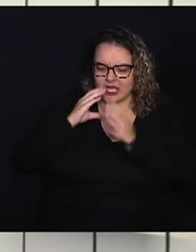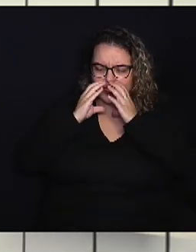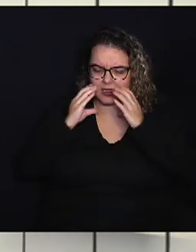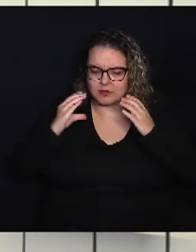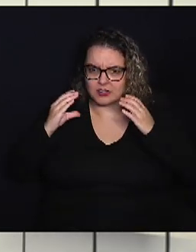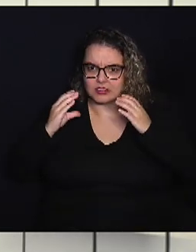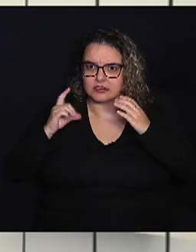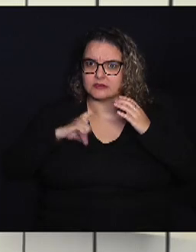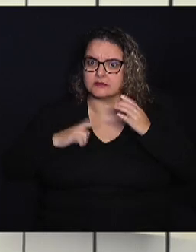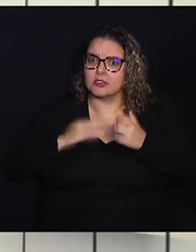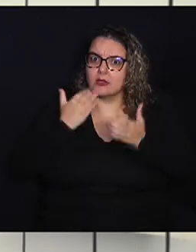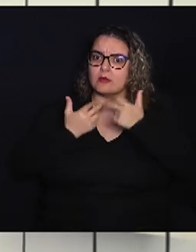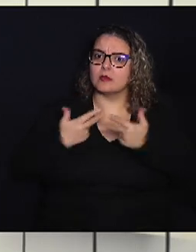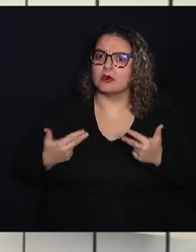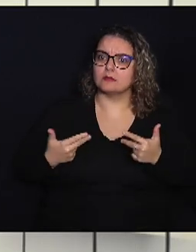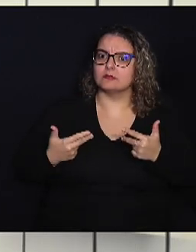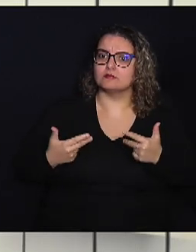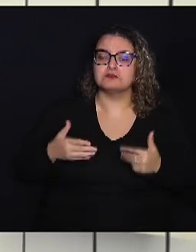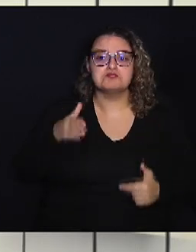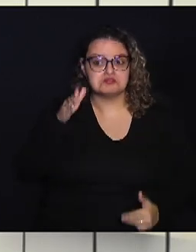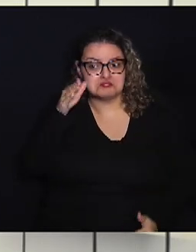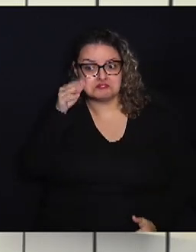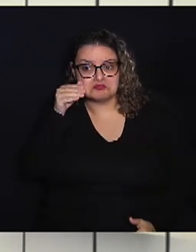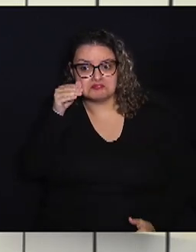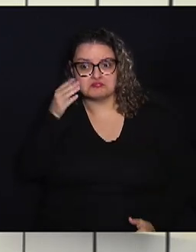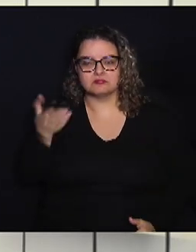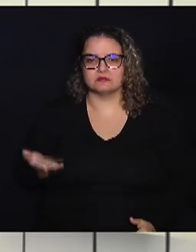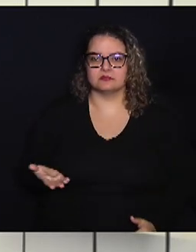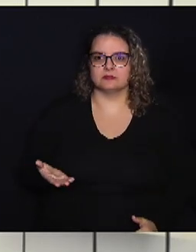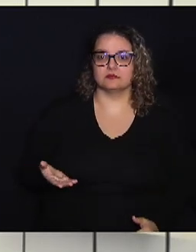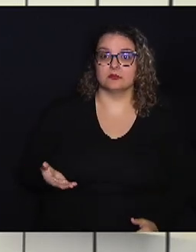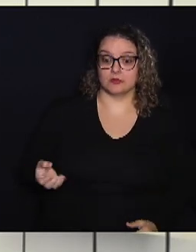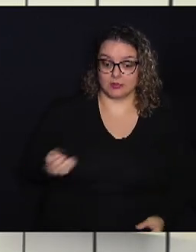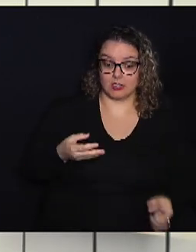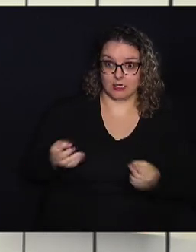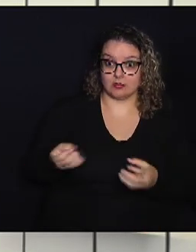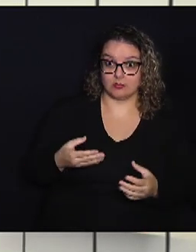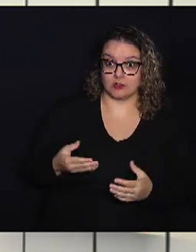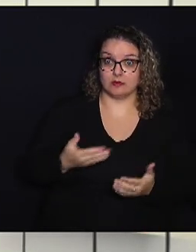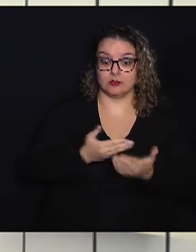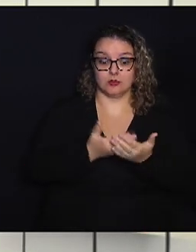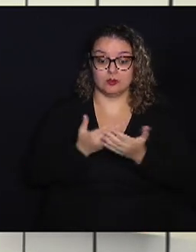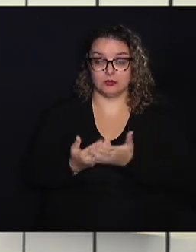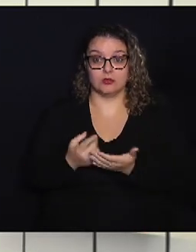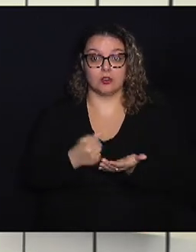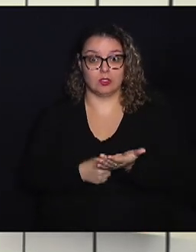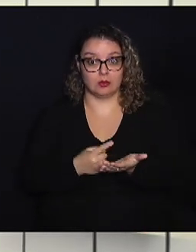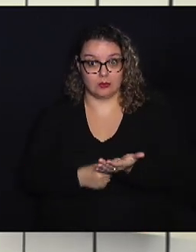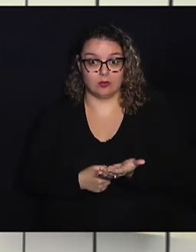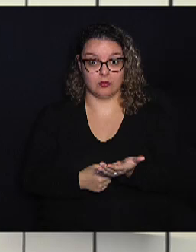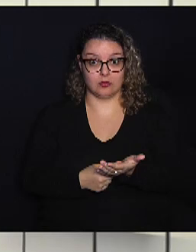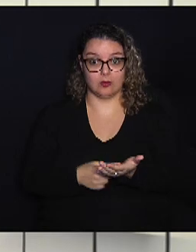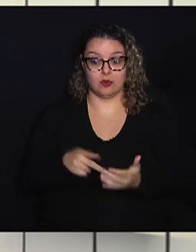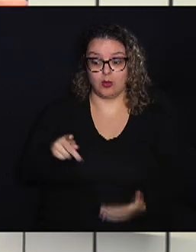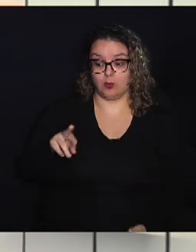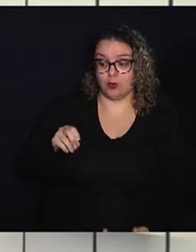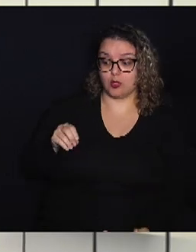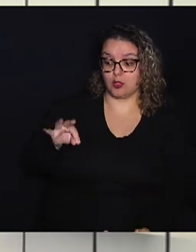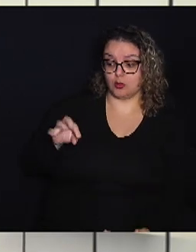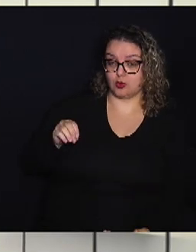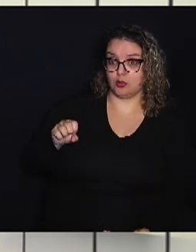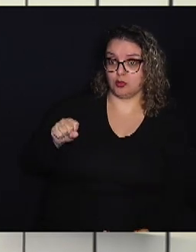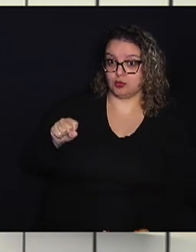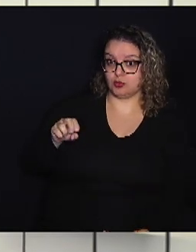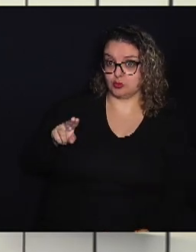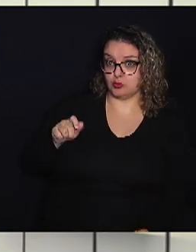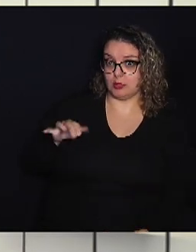um hábito alimentar bem curioso, viu? E recentemente, estudos confirmaram que um protozoário que vive no